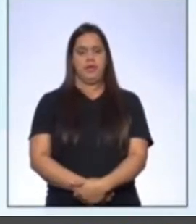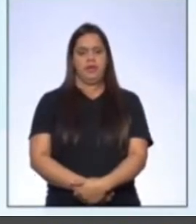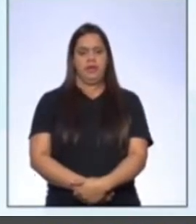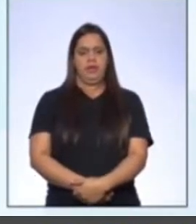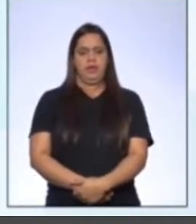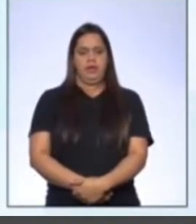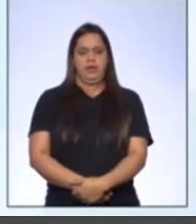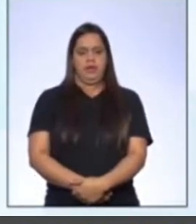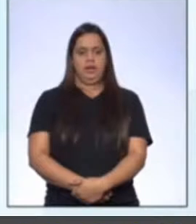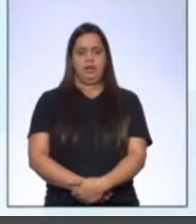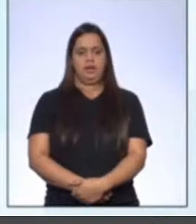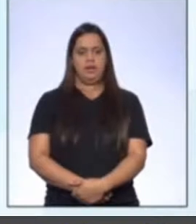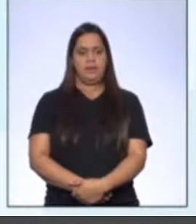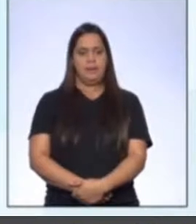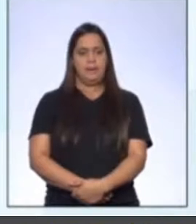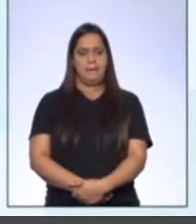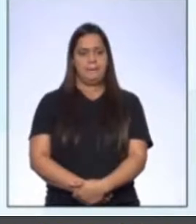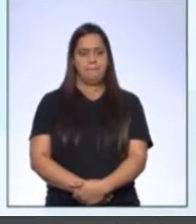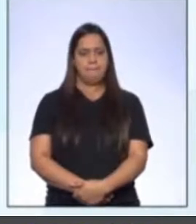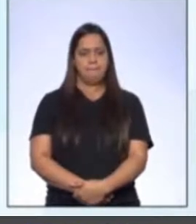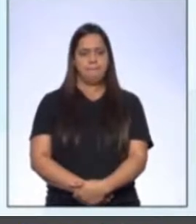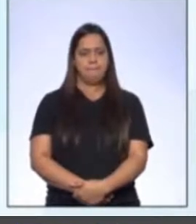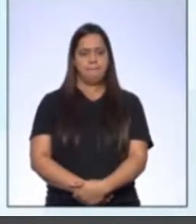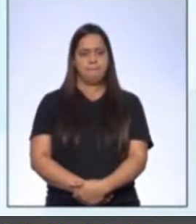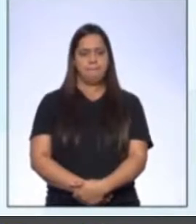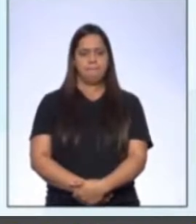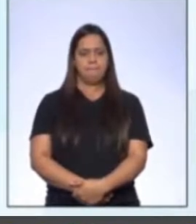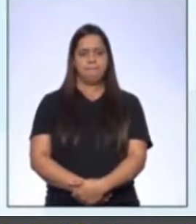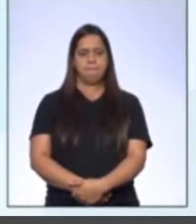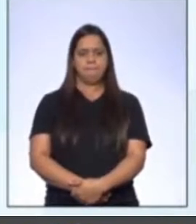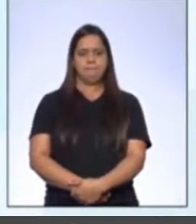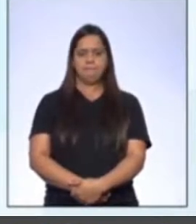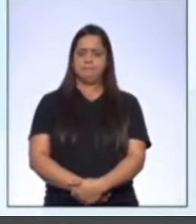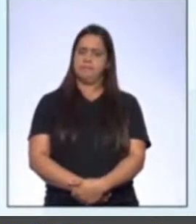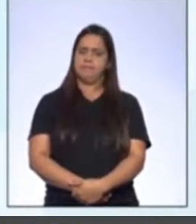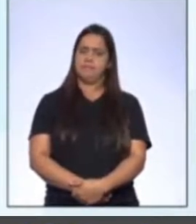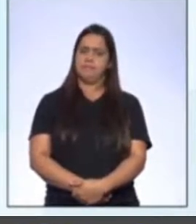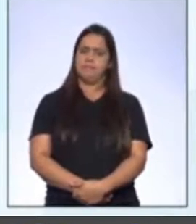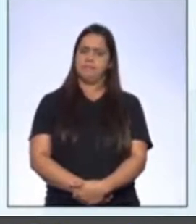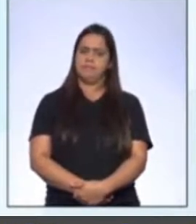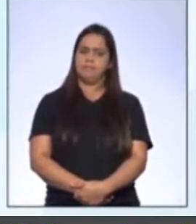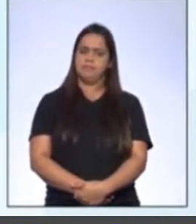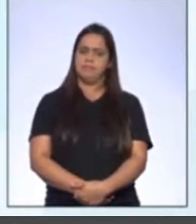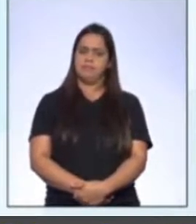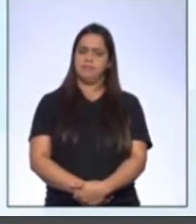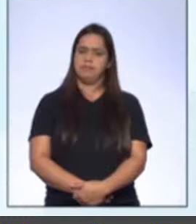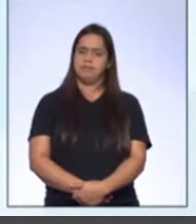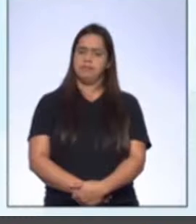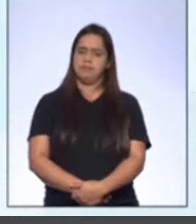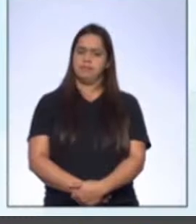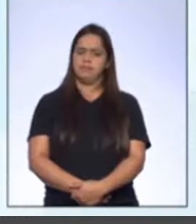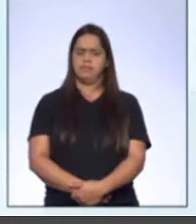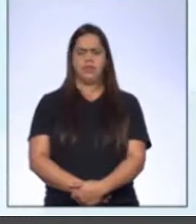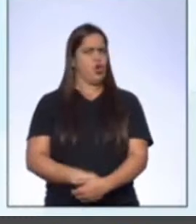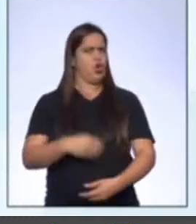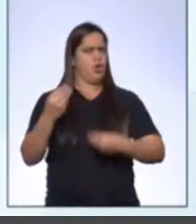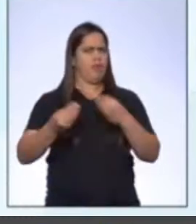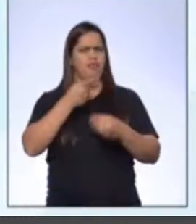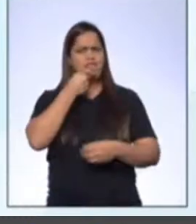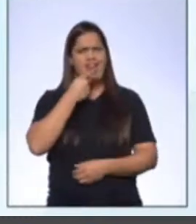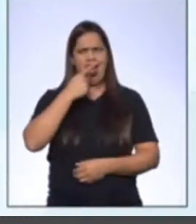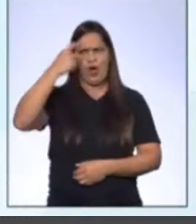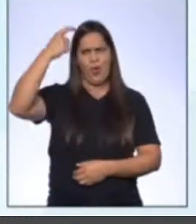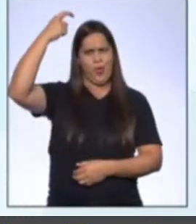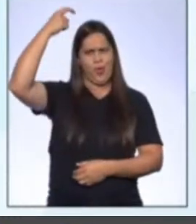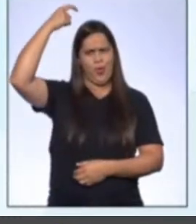A nossa questão 5 é até estranho o título, né? Como que cabra vai falar isso. Meu Deus do céu, um urso foi